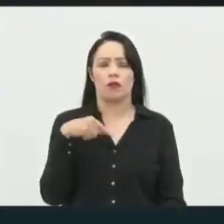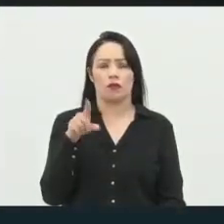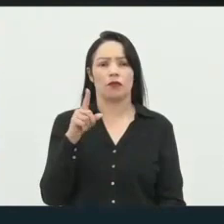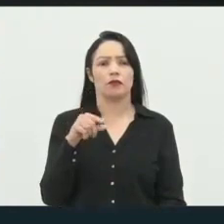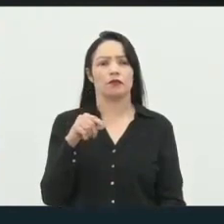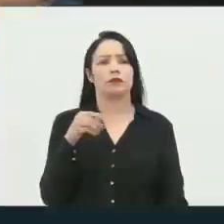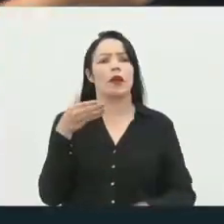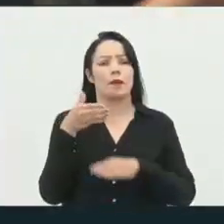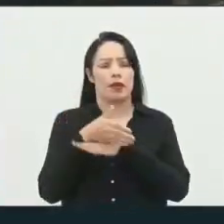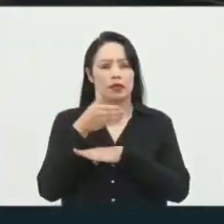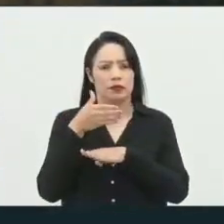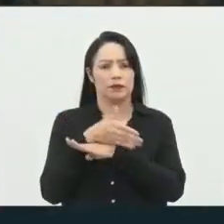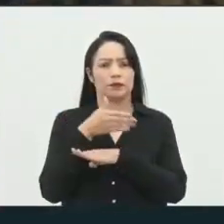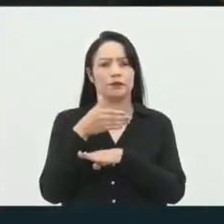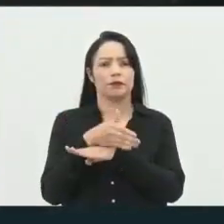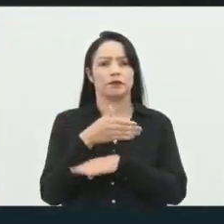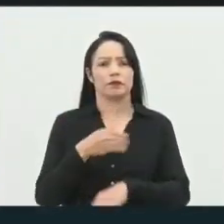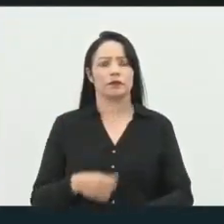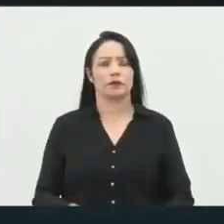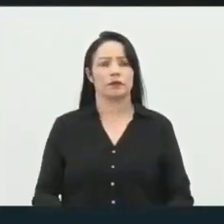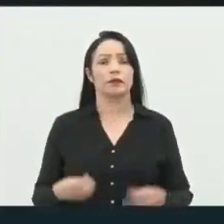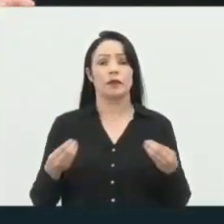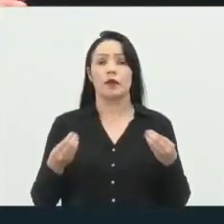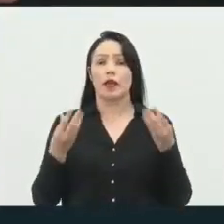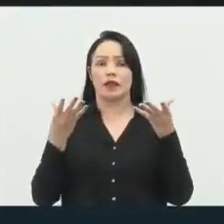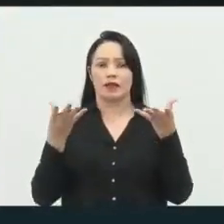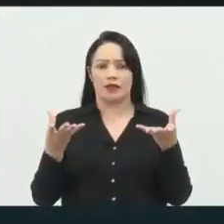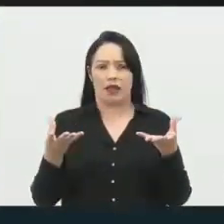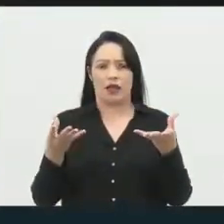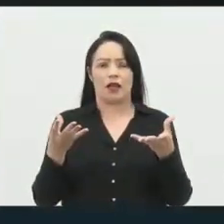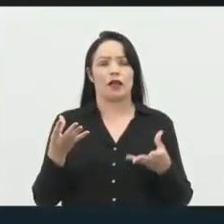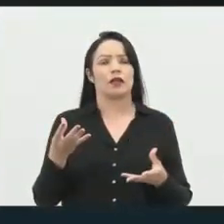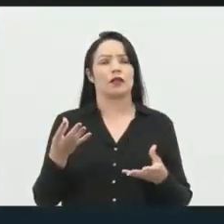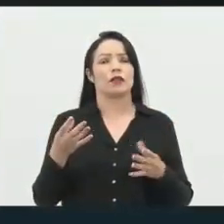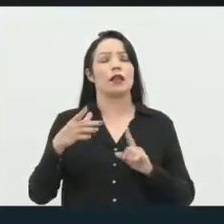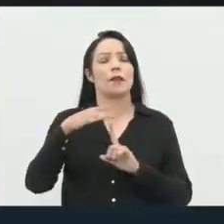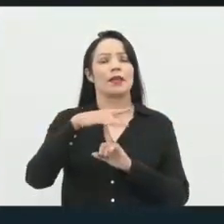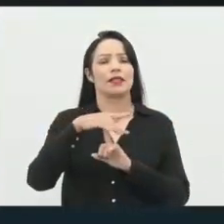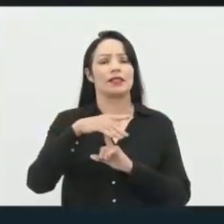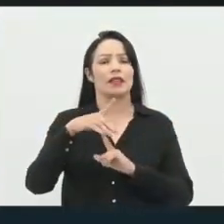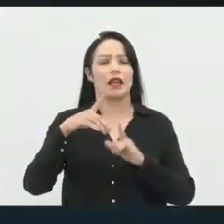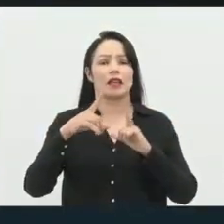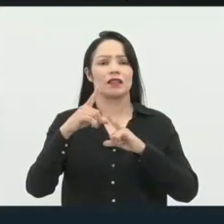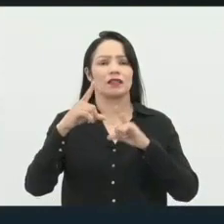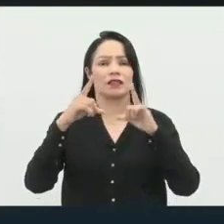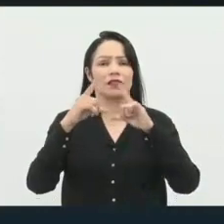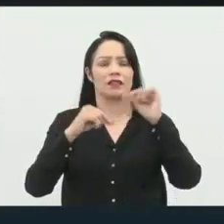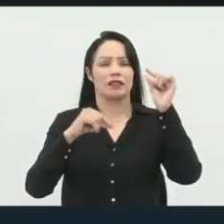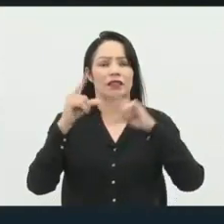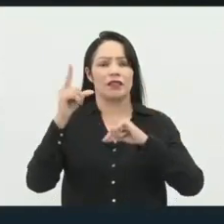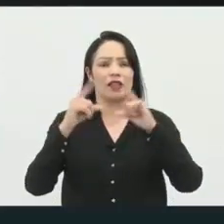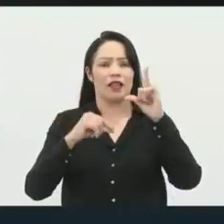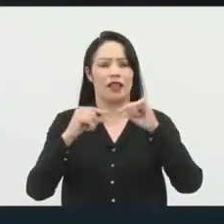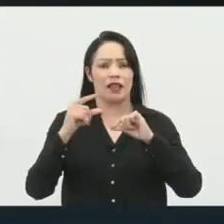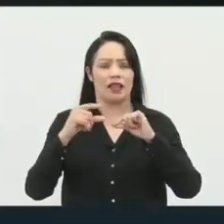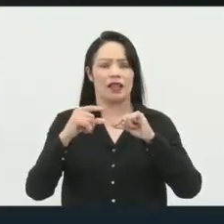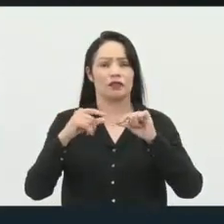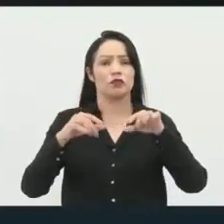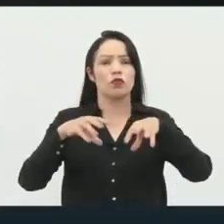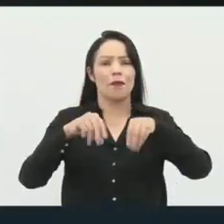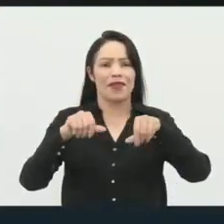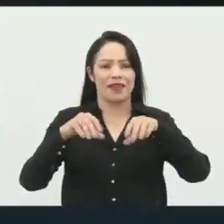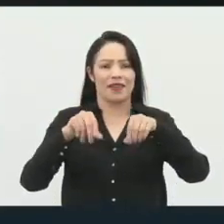participei da entrega desses ônibus na praça estrela na cidade de soberana a saúde mesmo